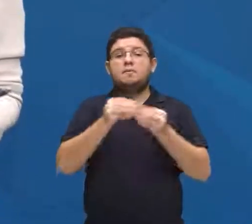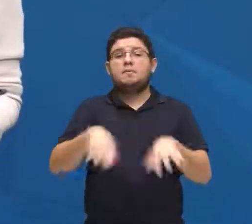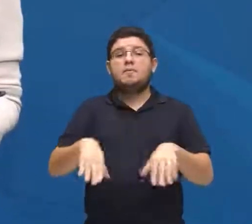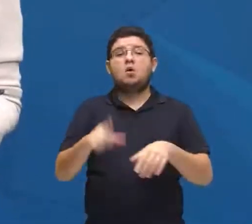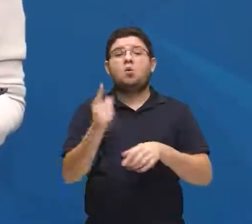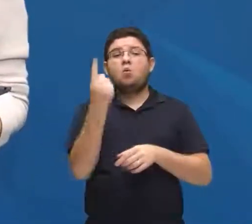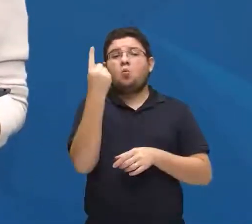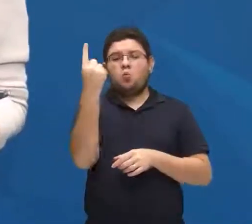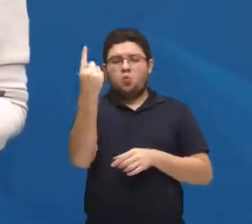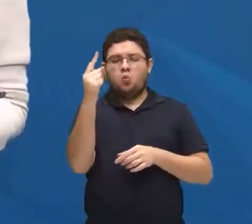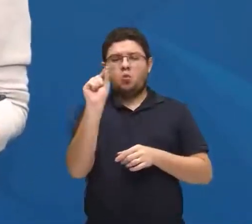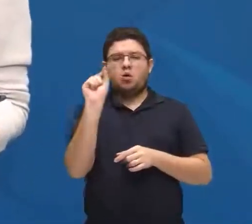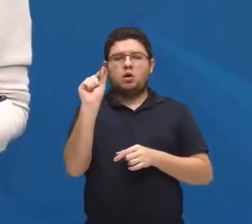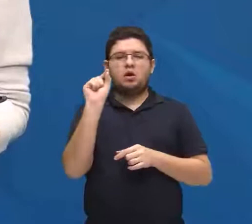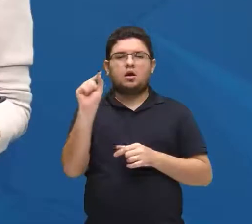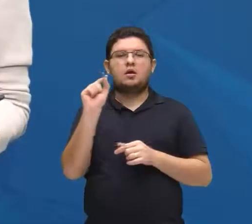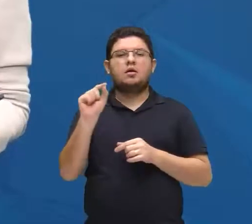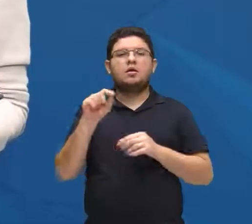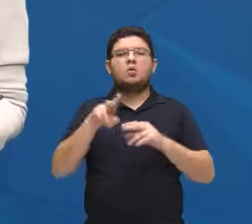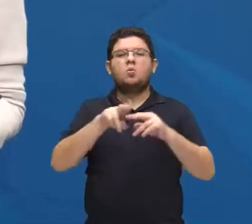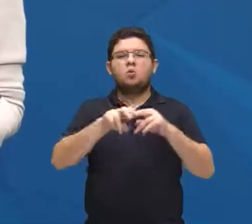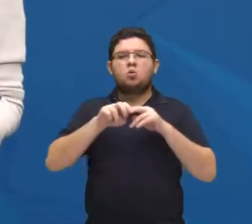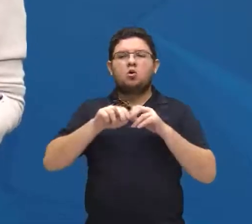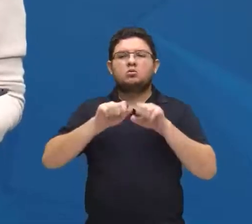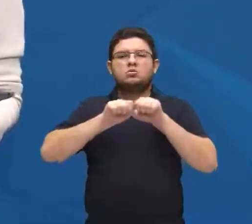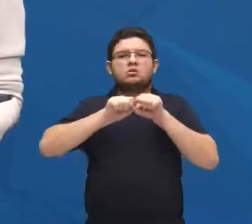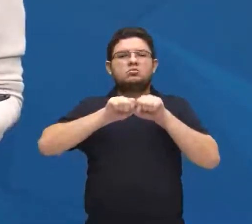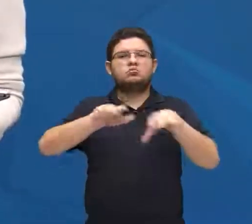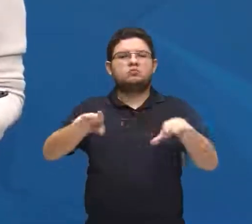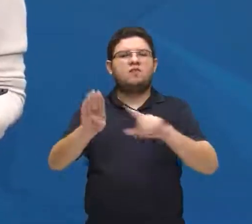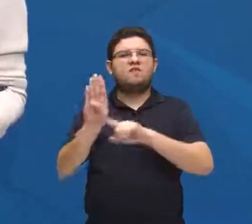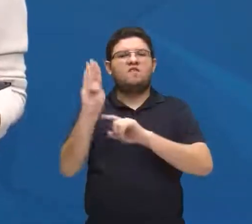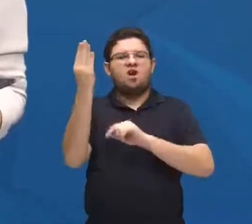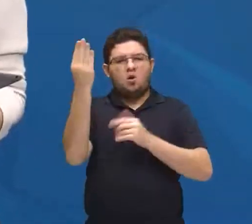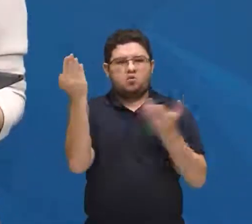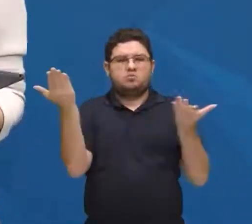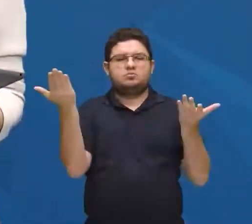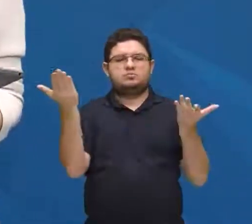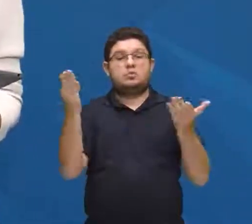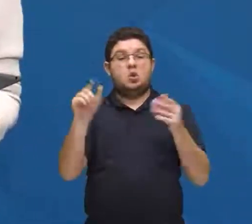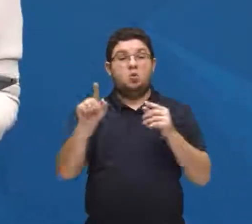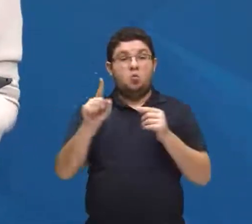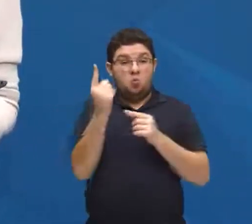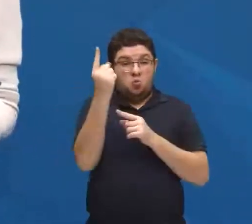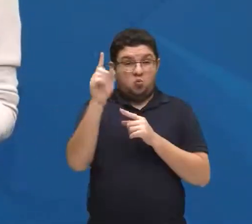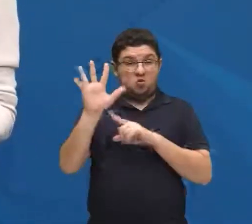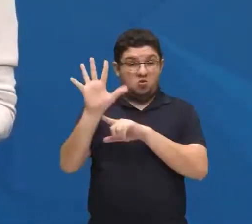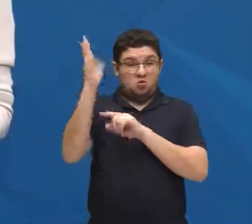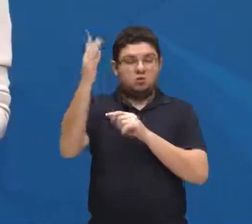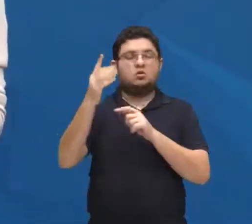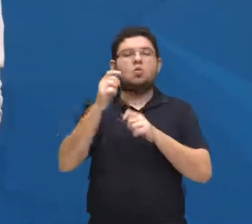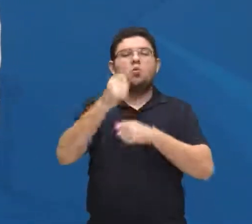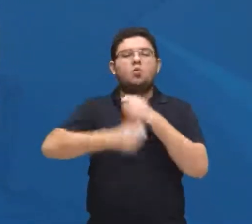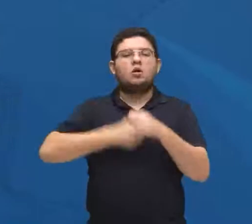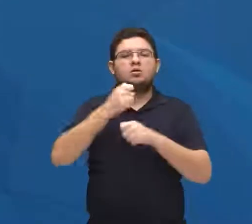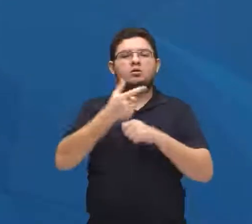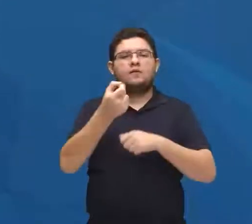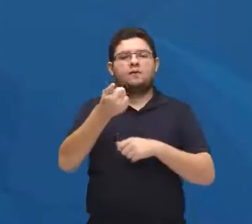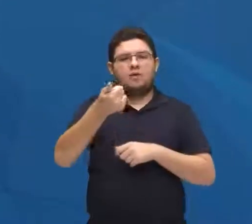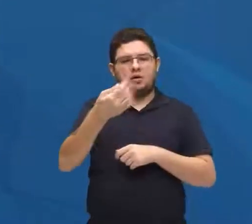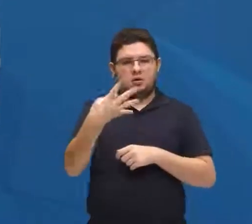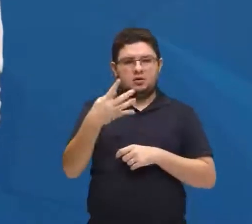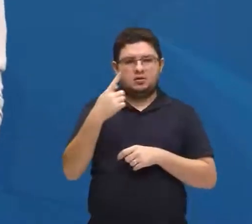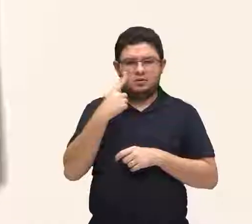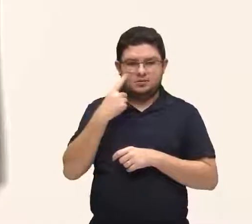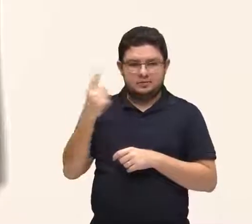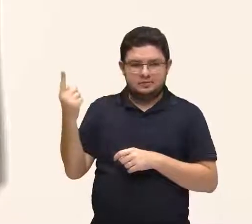causou relacionado à disseminação de uma fake news, um fato que aconteceu, né, em 2014, olha aí na nossa tela